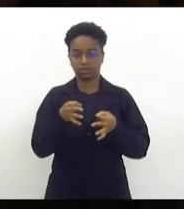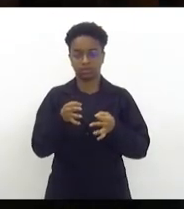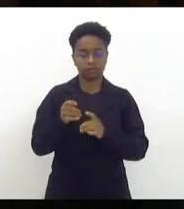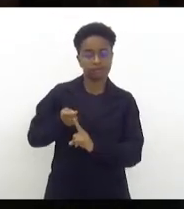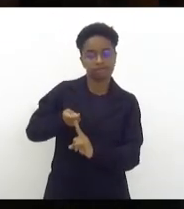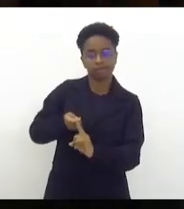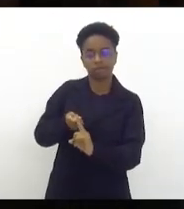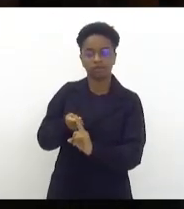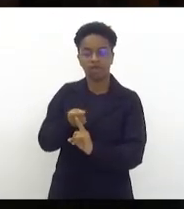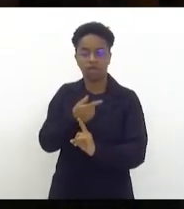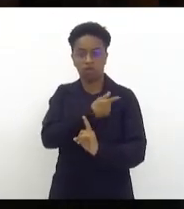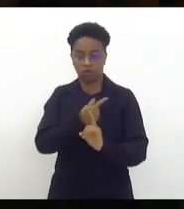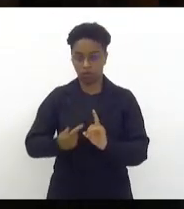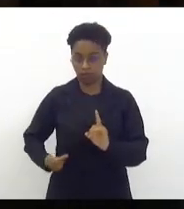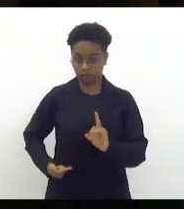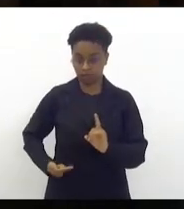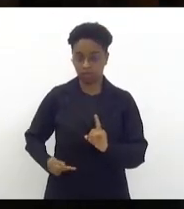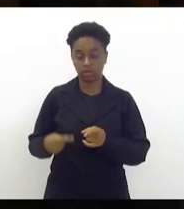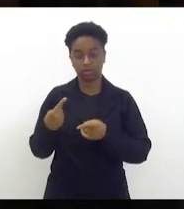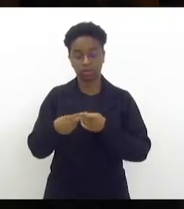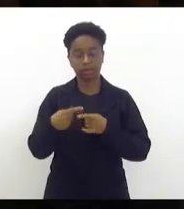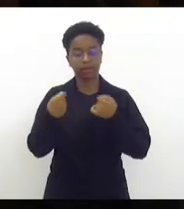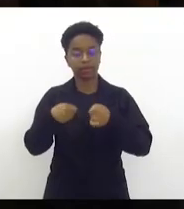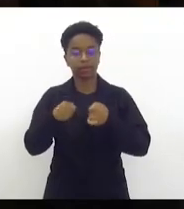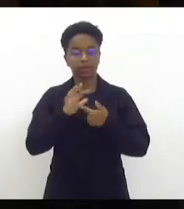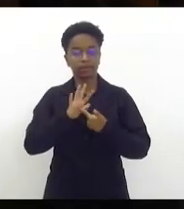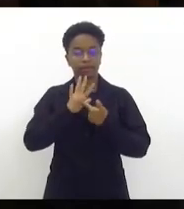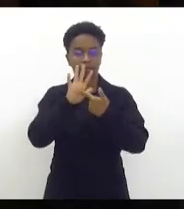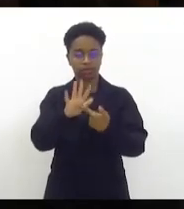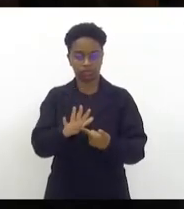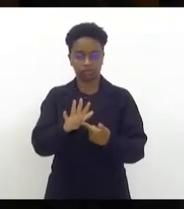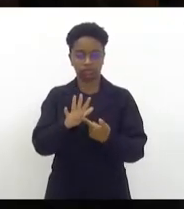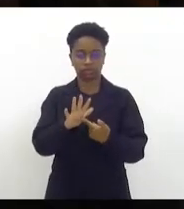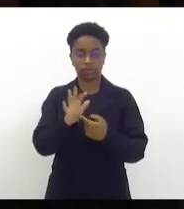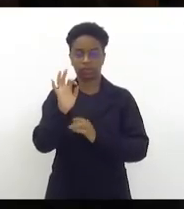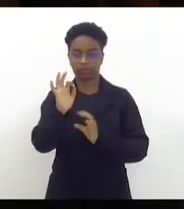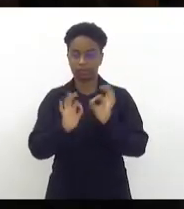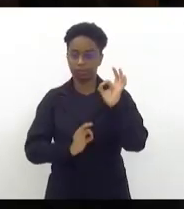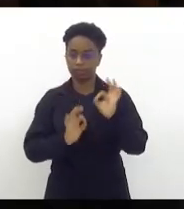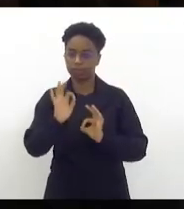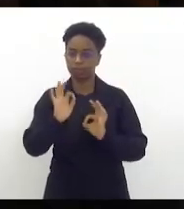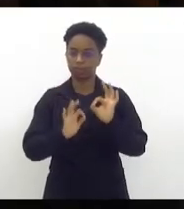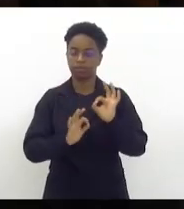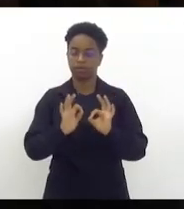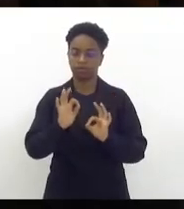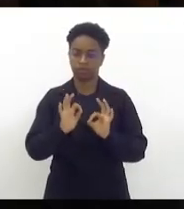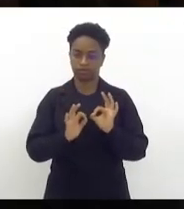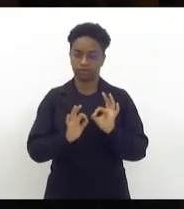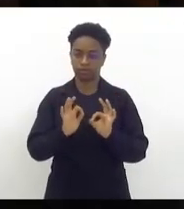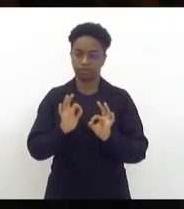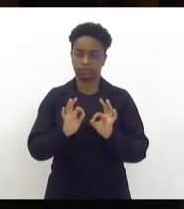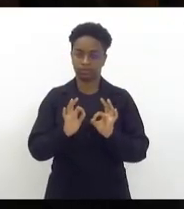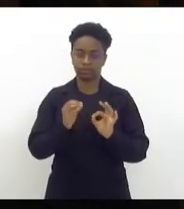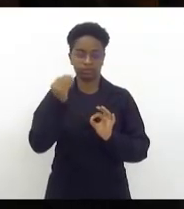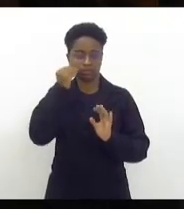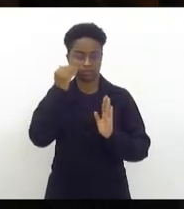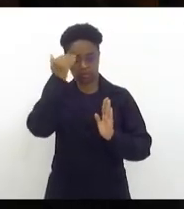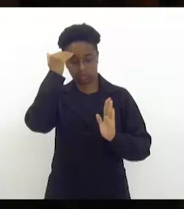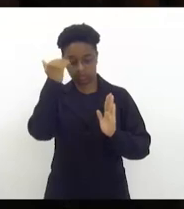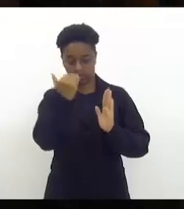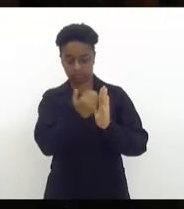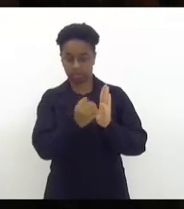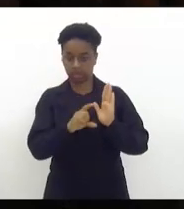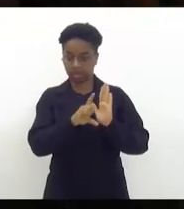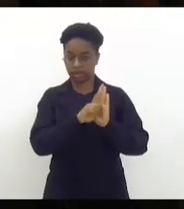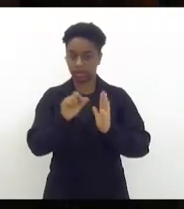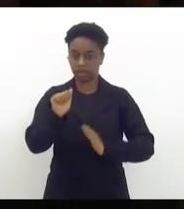do Estado para que apresentasse um plano para que a Lei Ágata